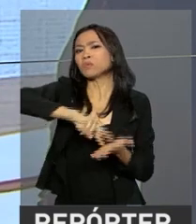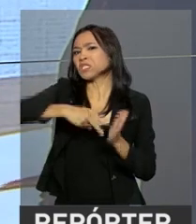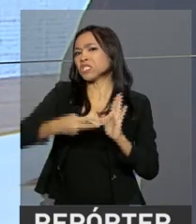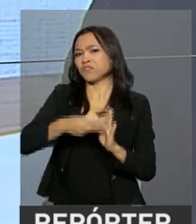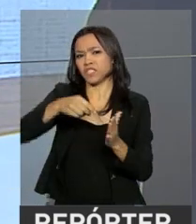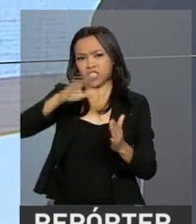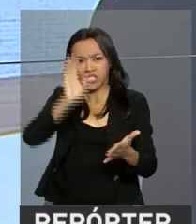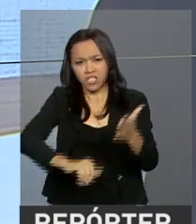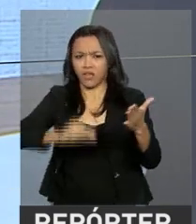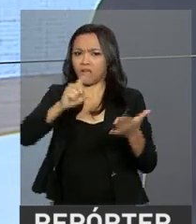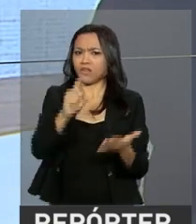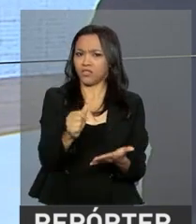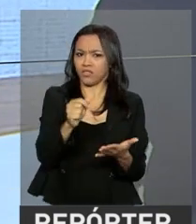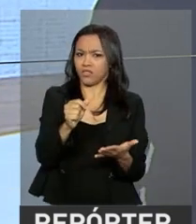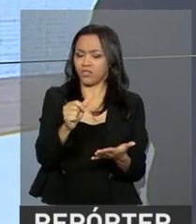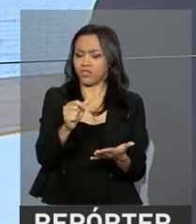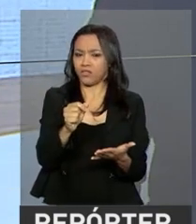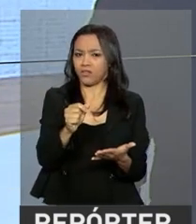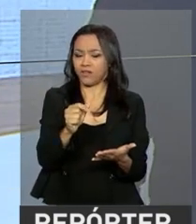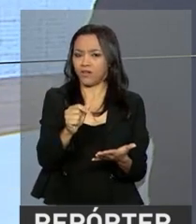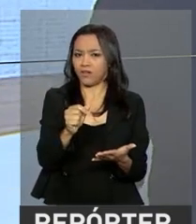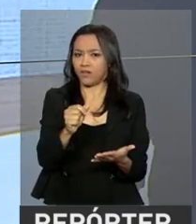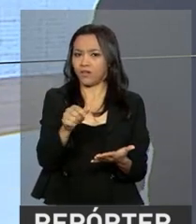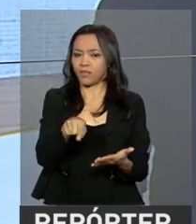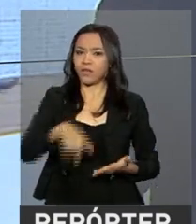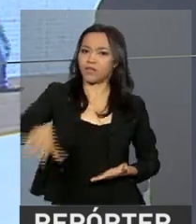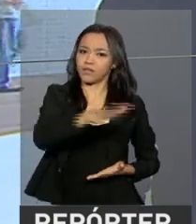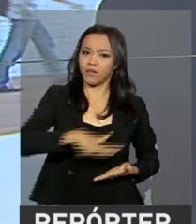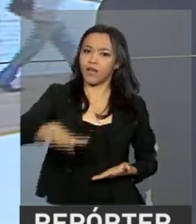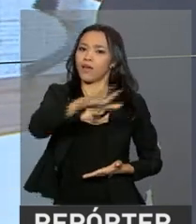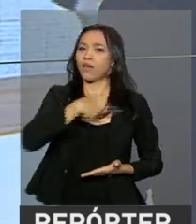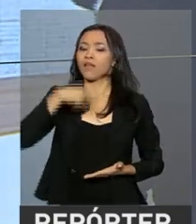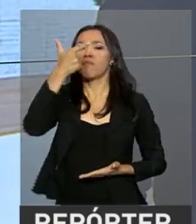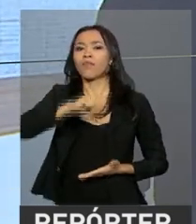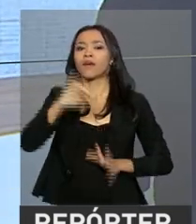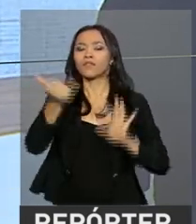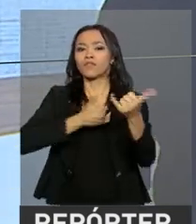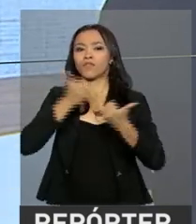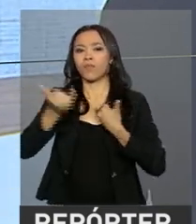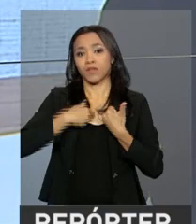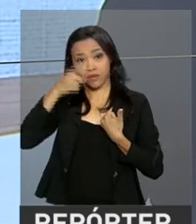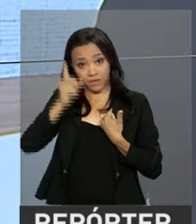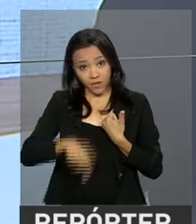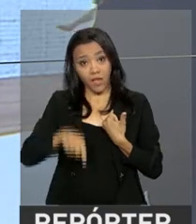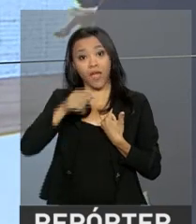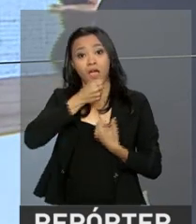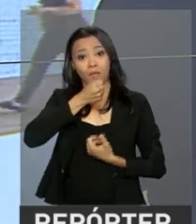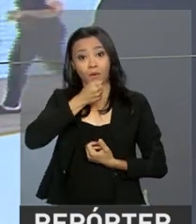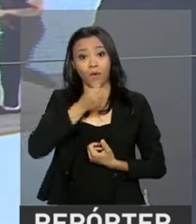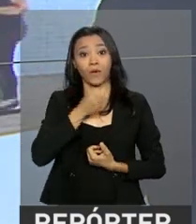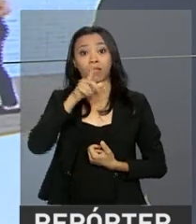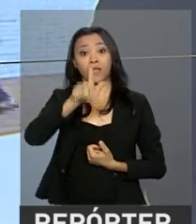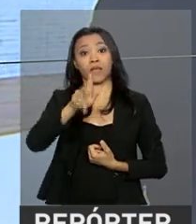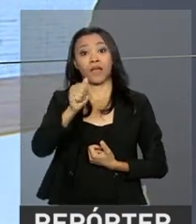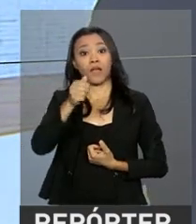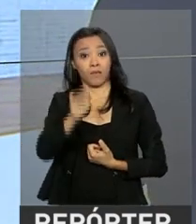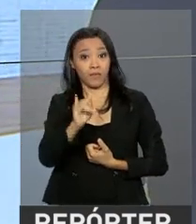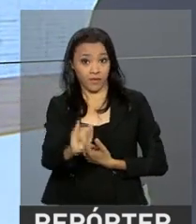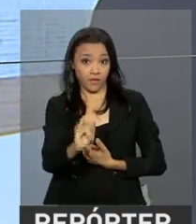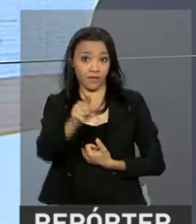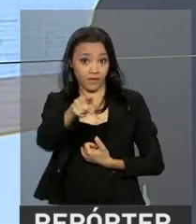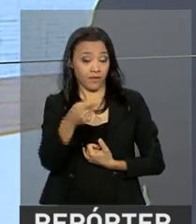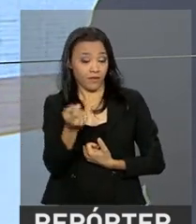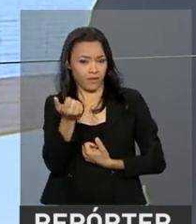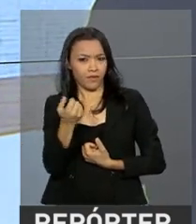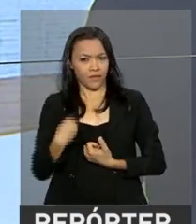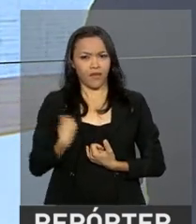investimentos para essa para esse setor quem traz mais informações pra gente é repórter Gabriela Noronha que está lá no Ministério